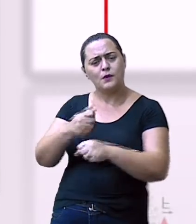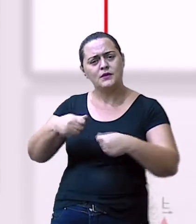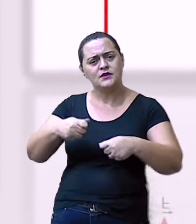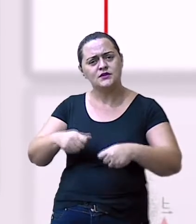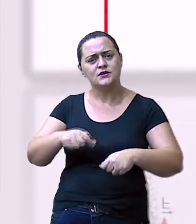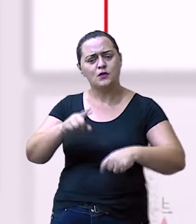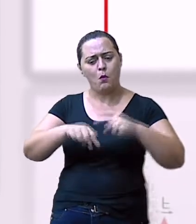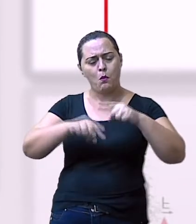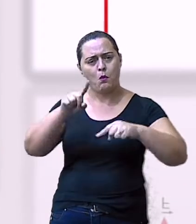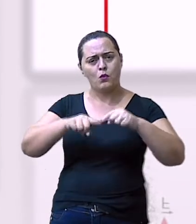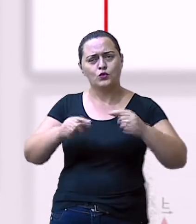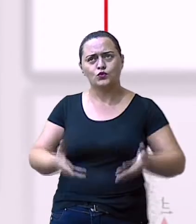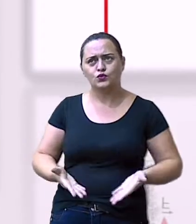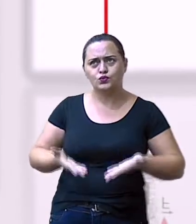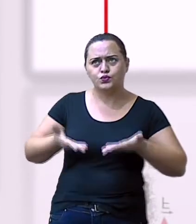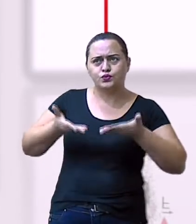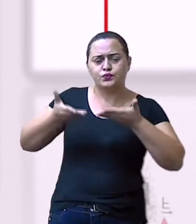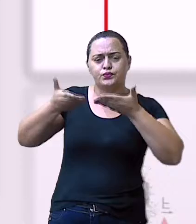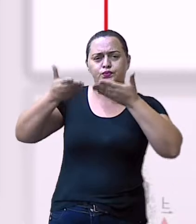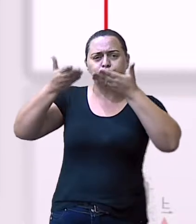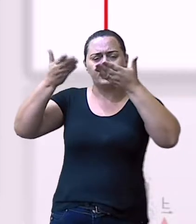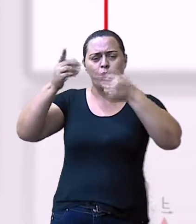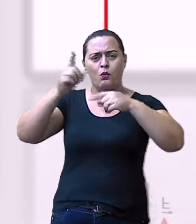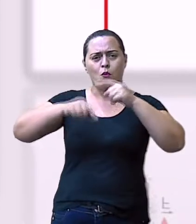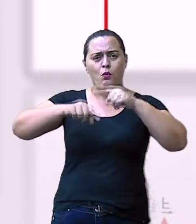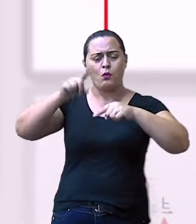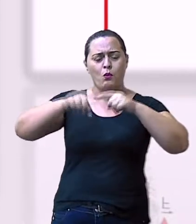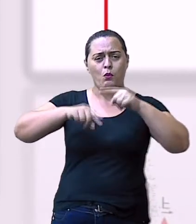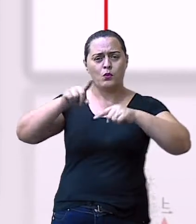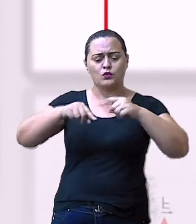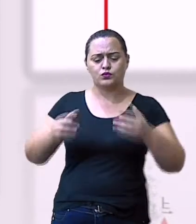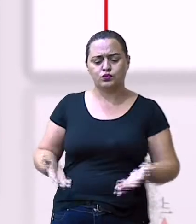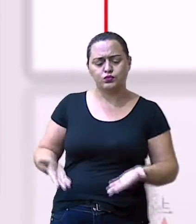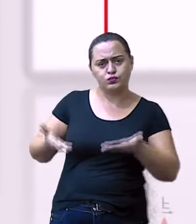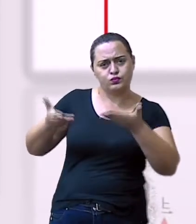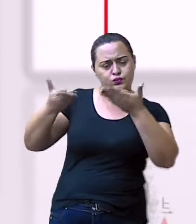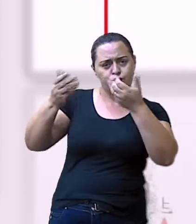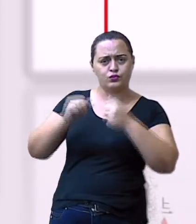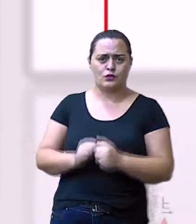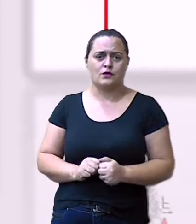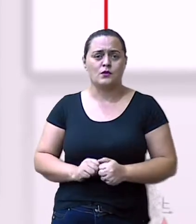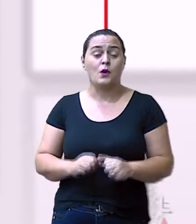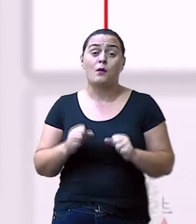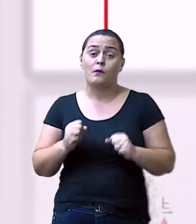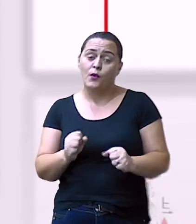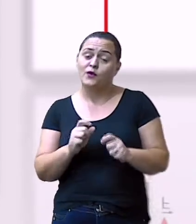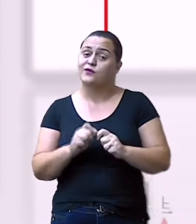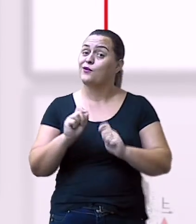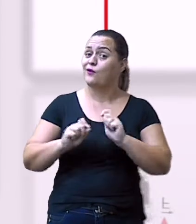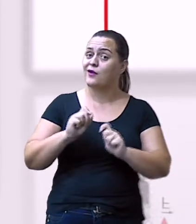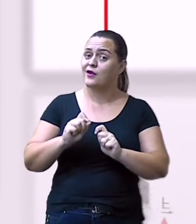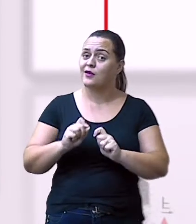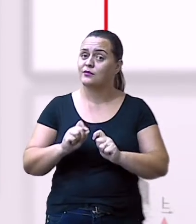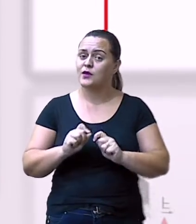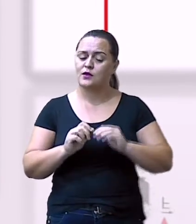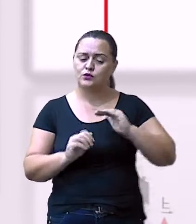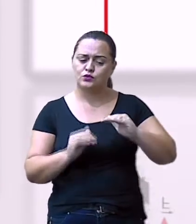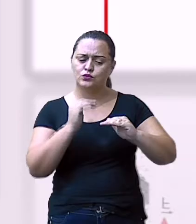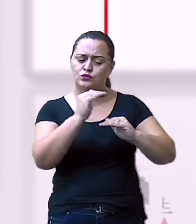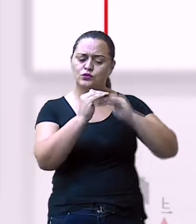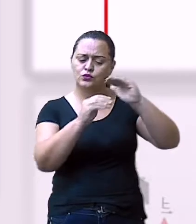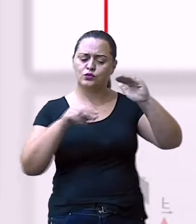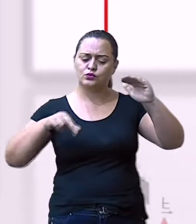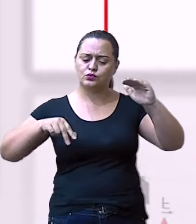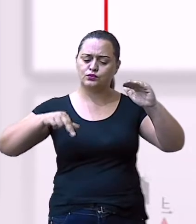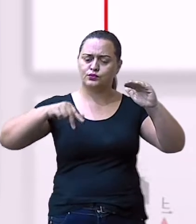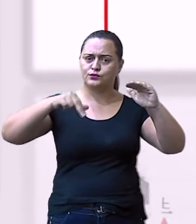terceiro andar. Um modo de realizar a tarefa é subir pelas escadas, não é mesmo? Já imaginou subir